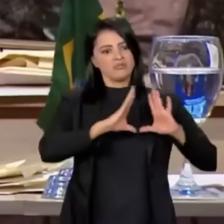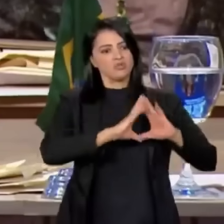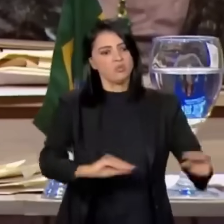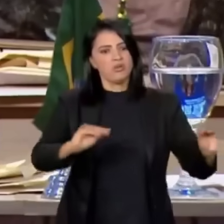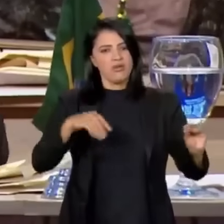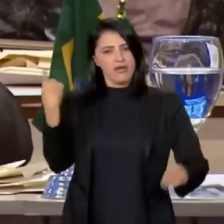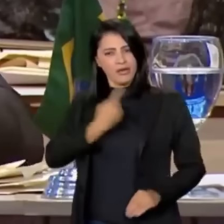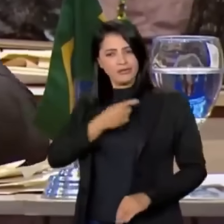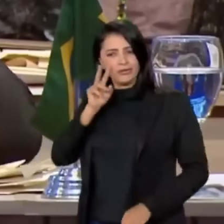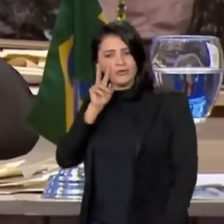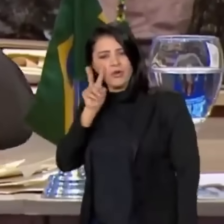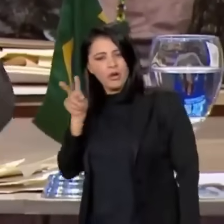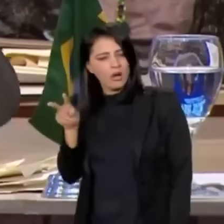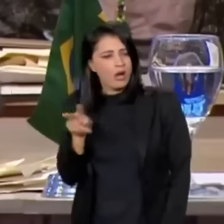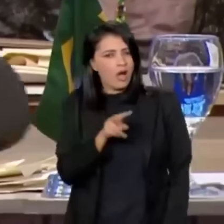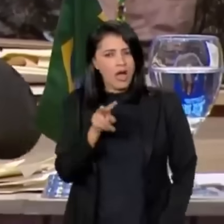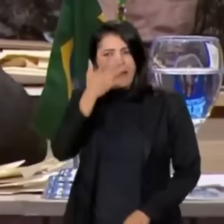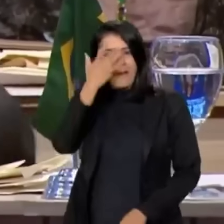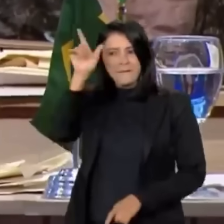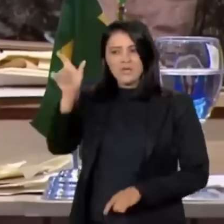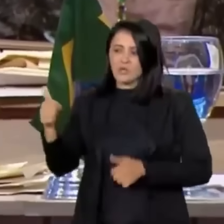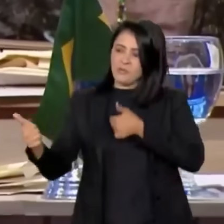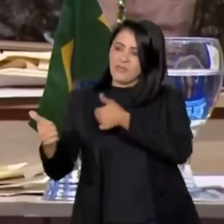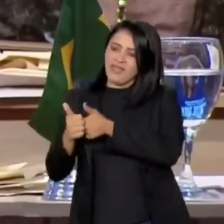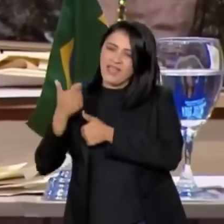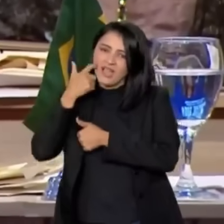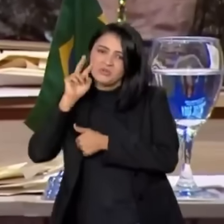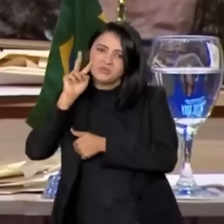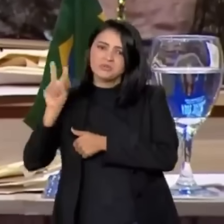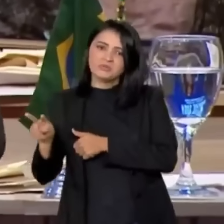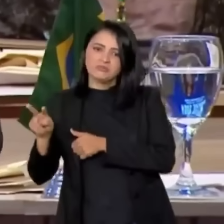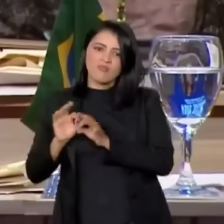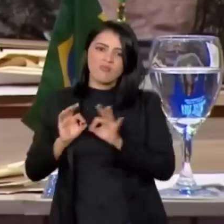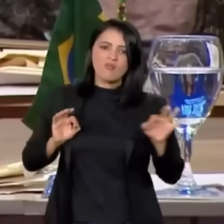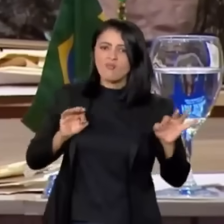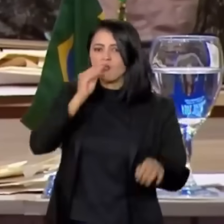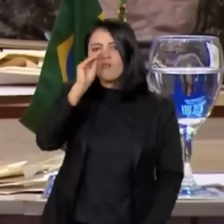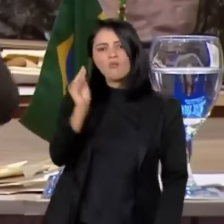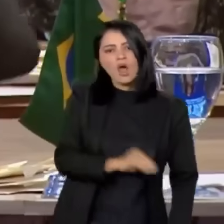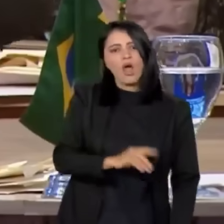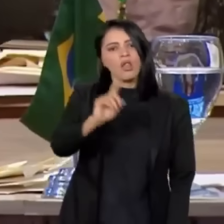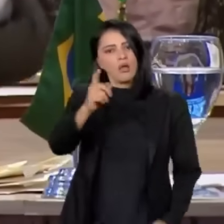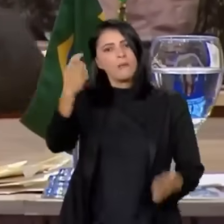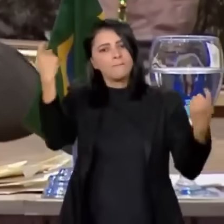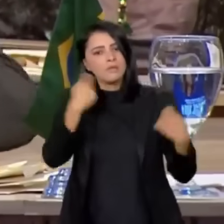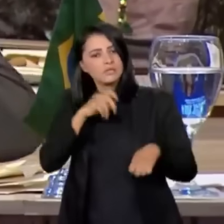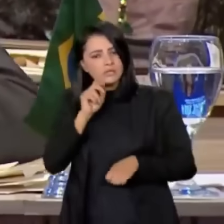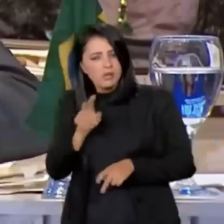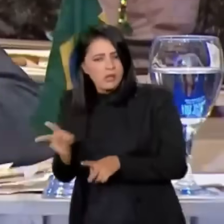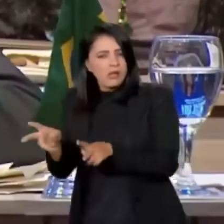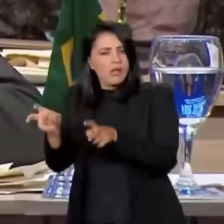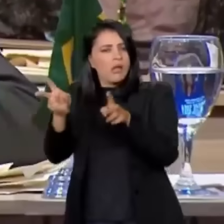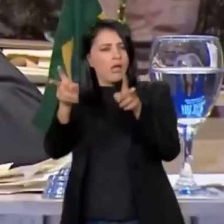podemos olhar o tempo inteiro só para quem está próximo de nós. É preciso que a gente consiga fazer uma radiografia e